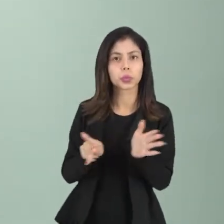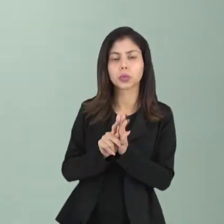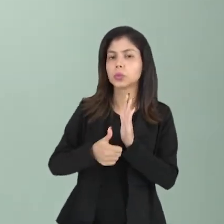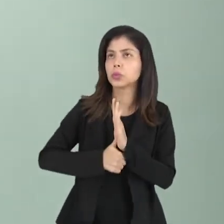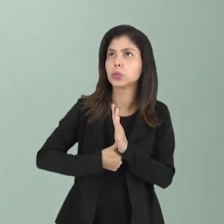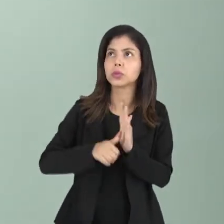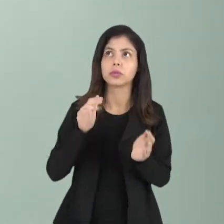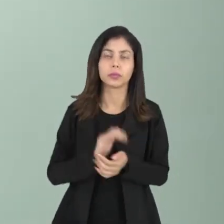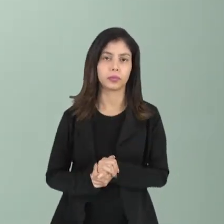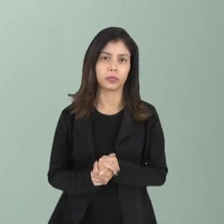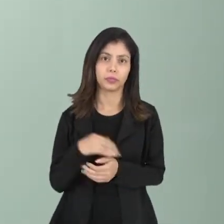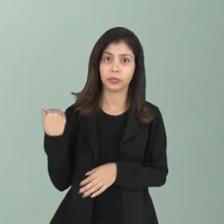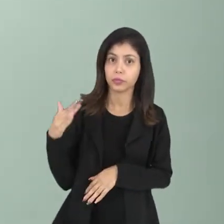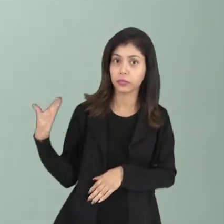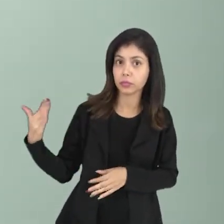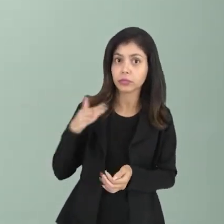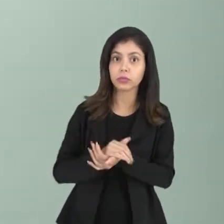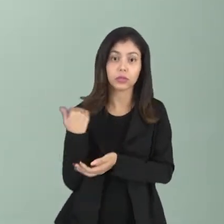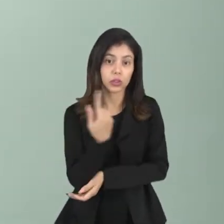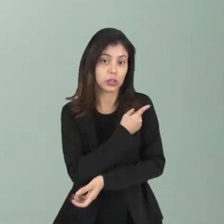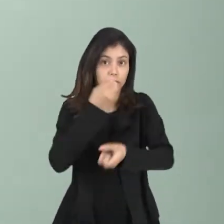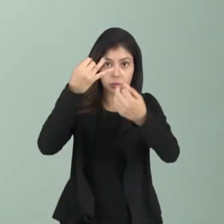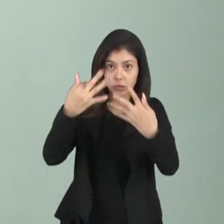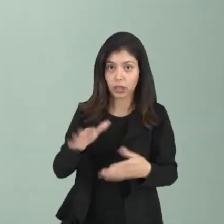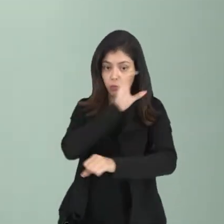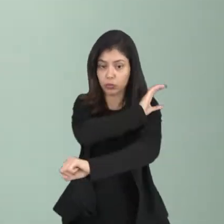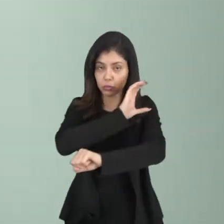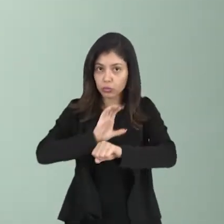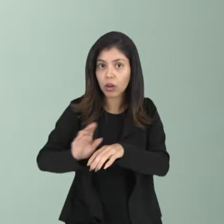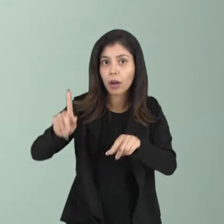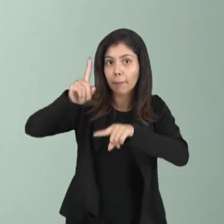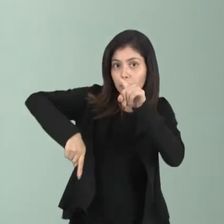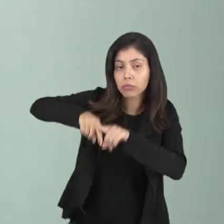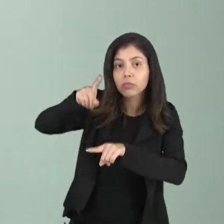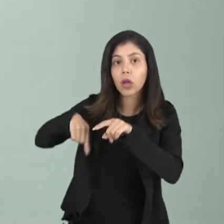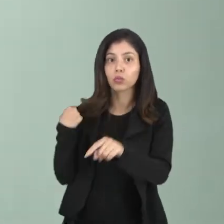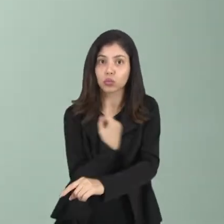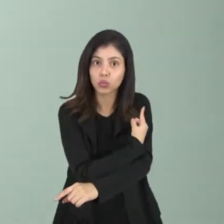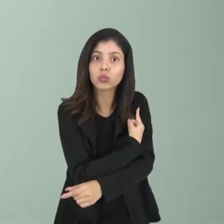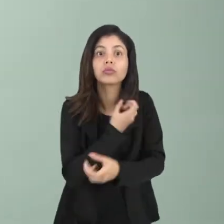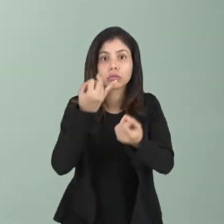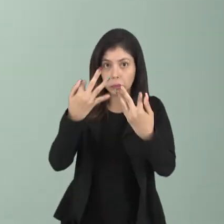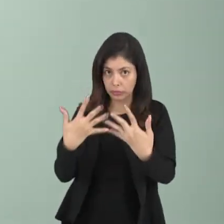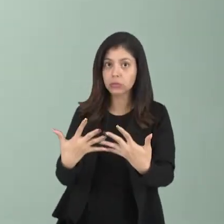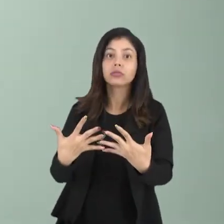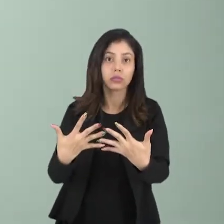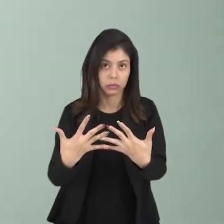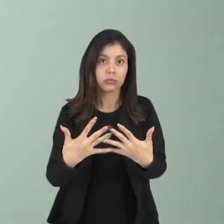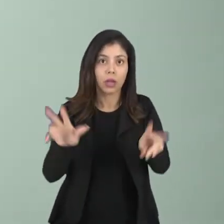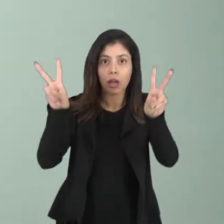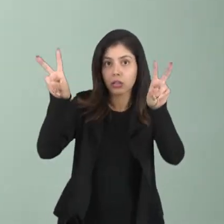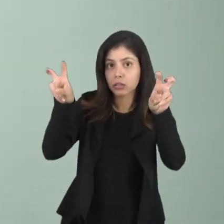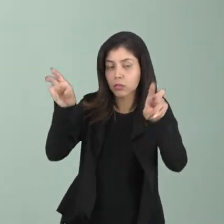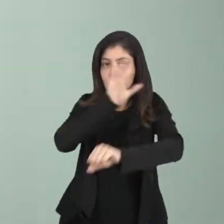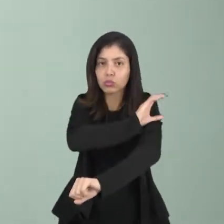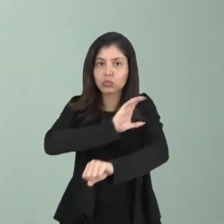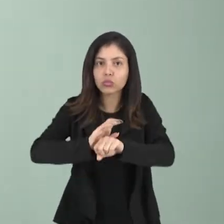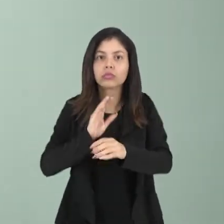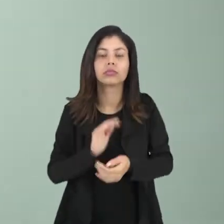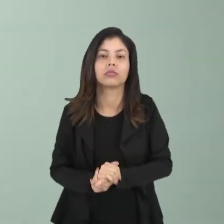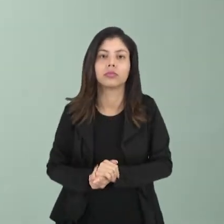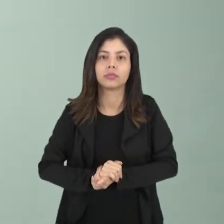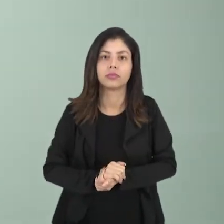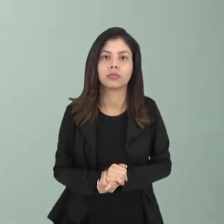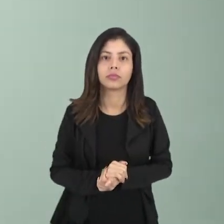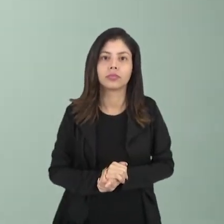identidade. Quando nós tratamos a respeito da cultura material, nós estamos tratando do tipo de cultura que